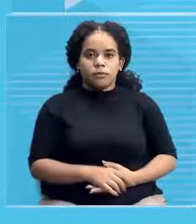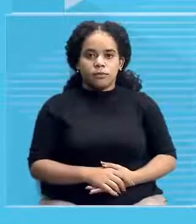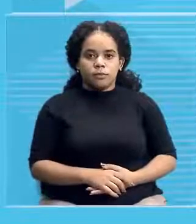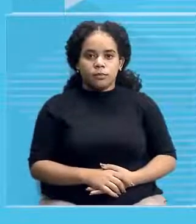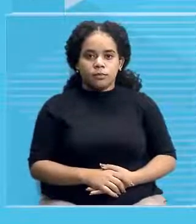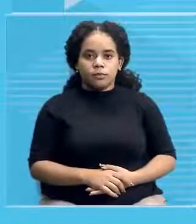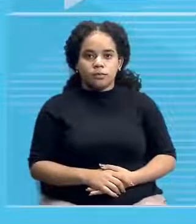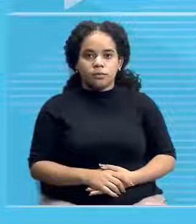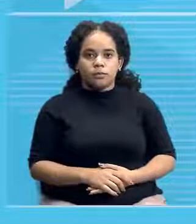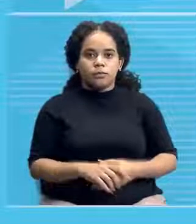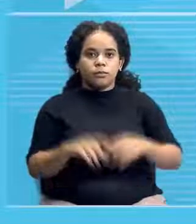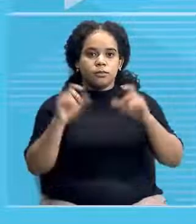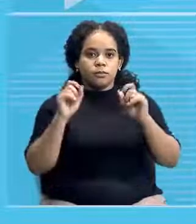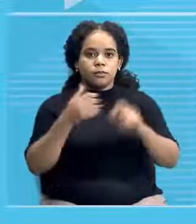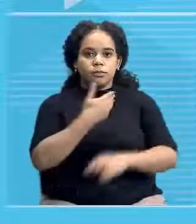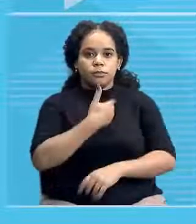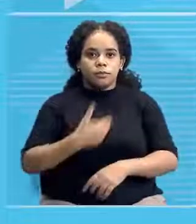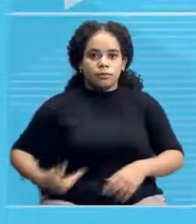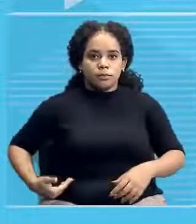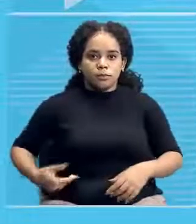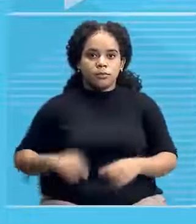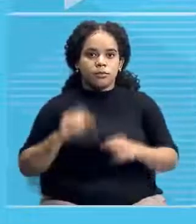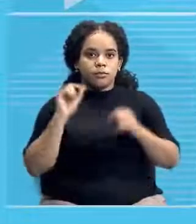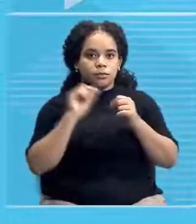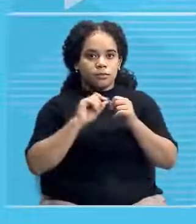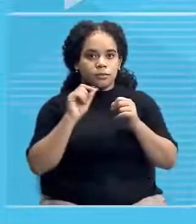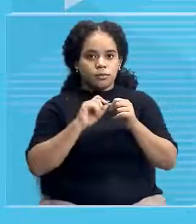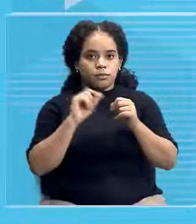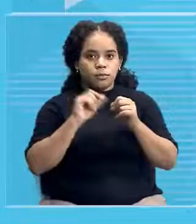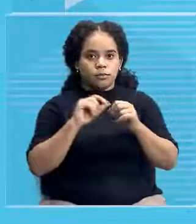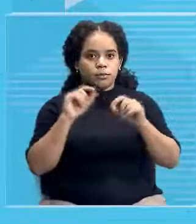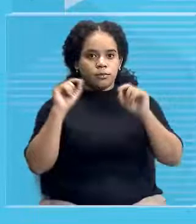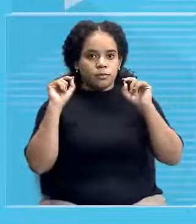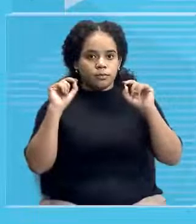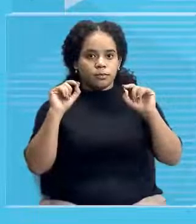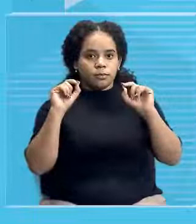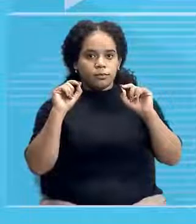O que é que o Estado brasileiro fez?